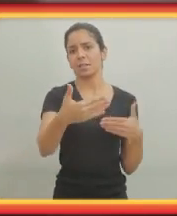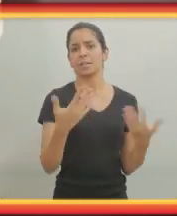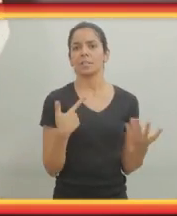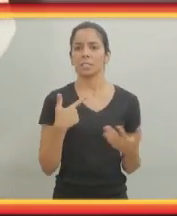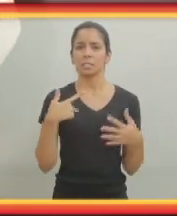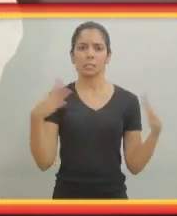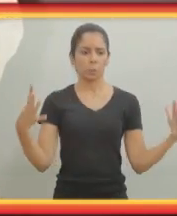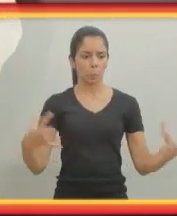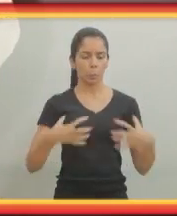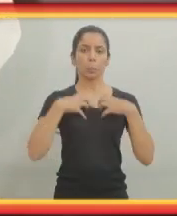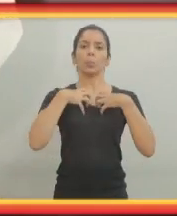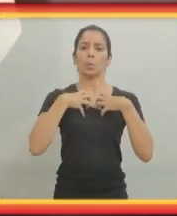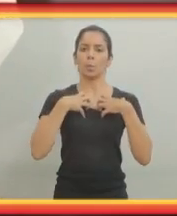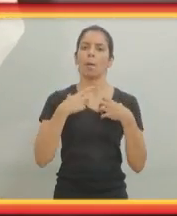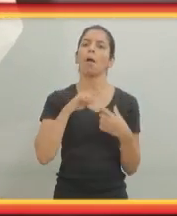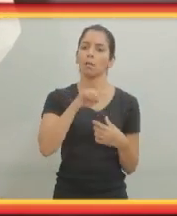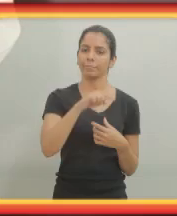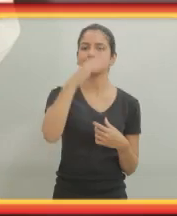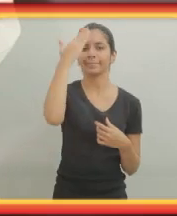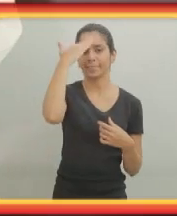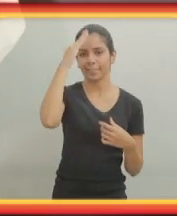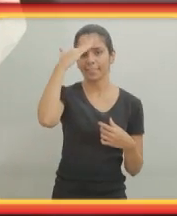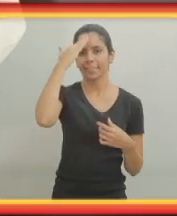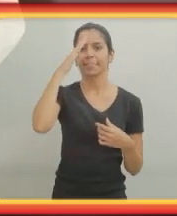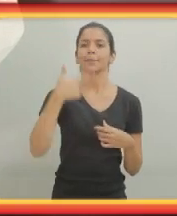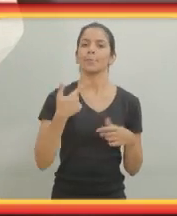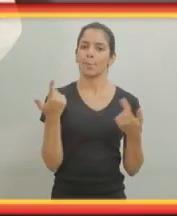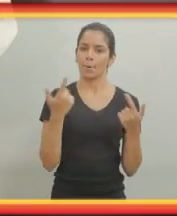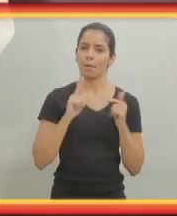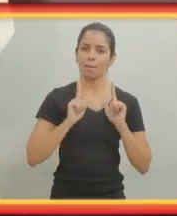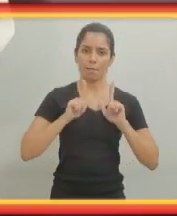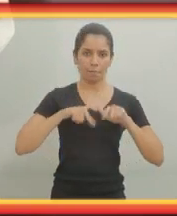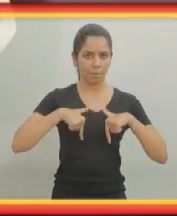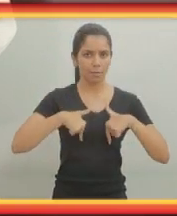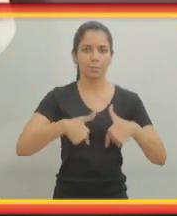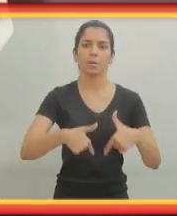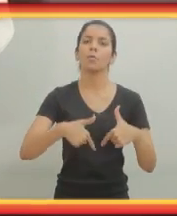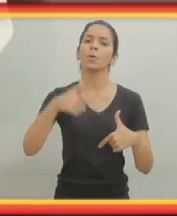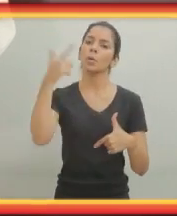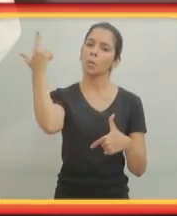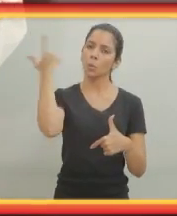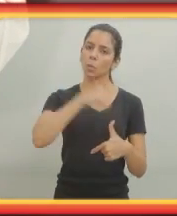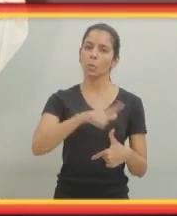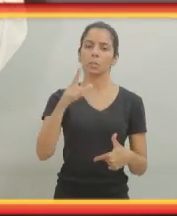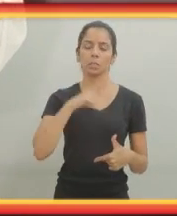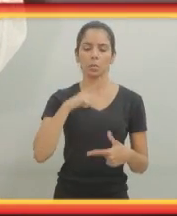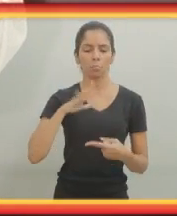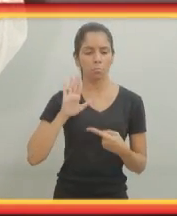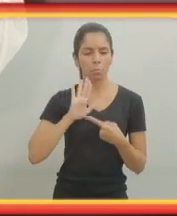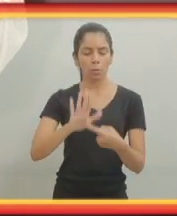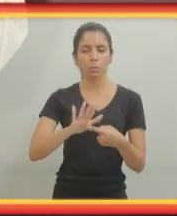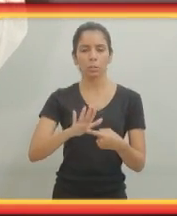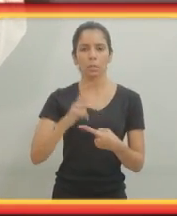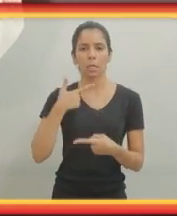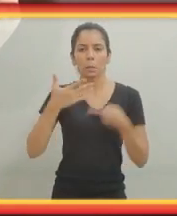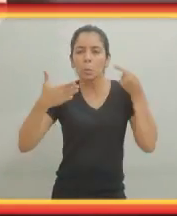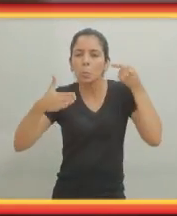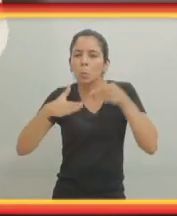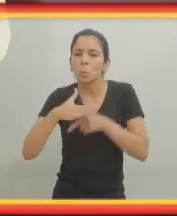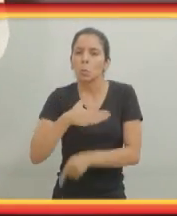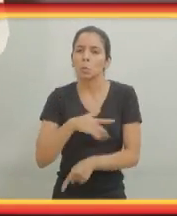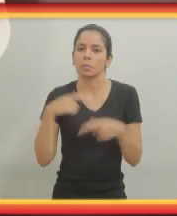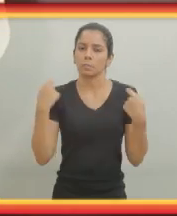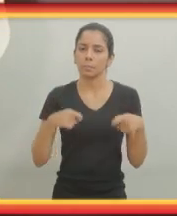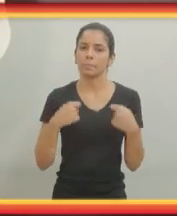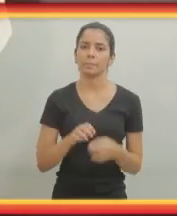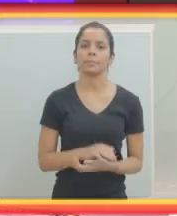dali para frente. Foi um choque para ele. Aí ele entendeu a questão da reação e conseguiu gerar a